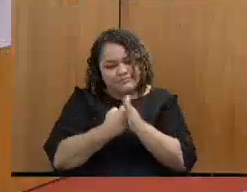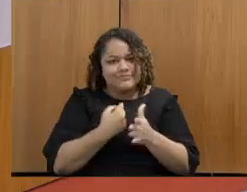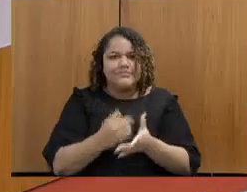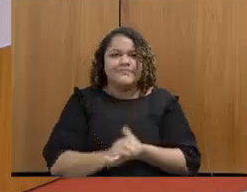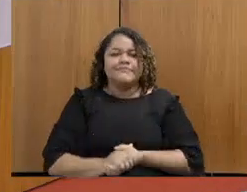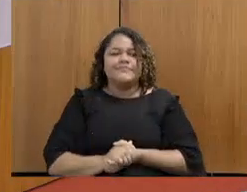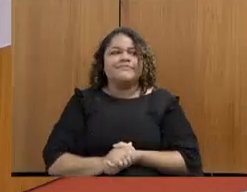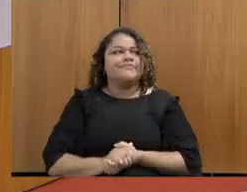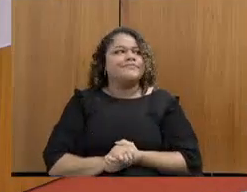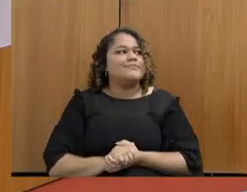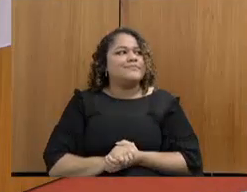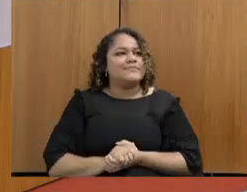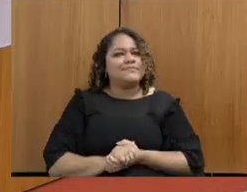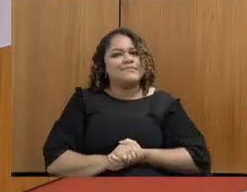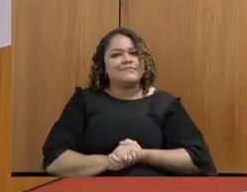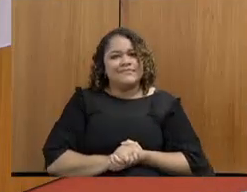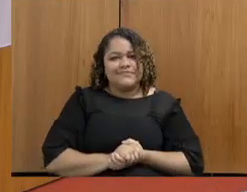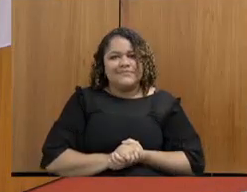trabalhos